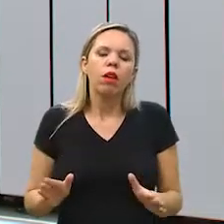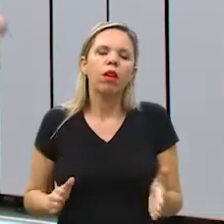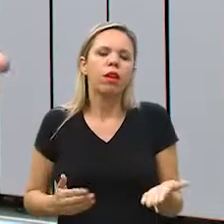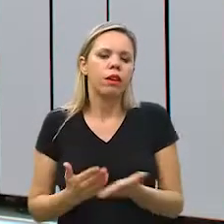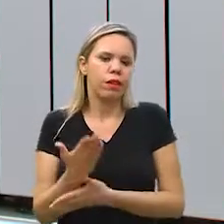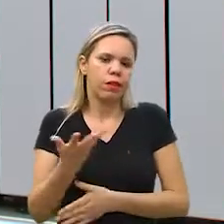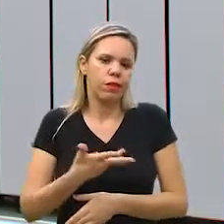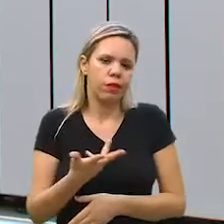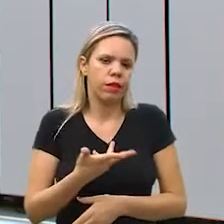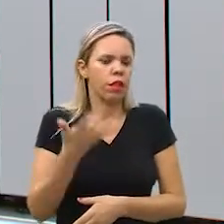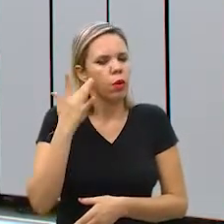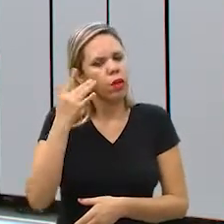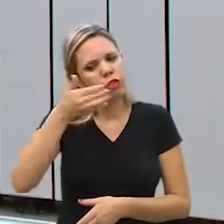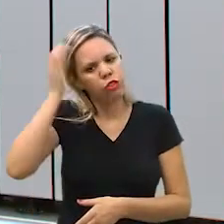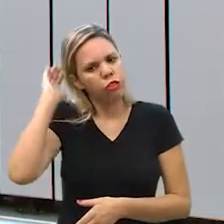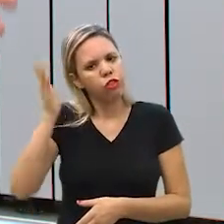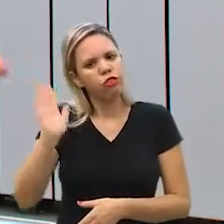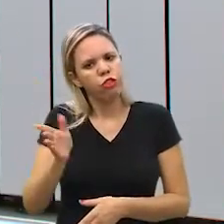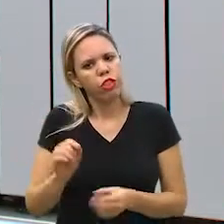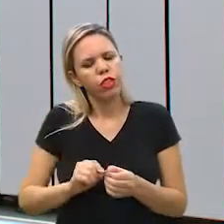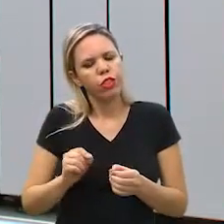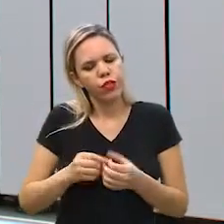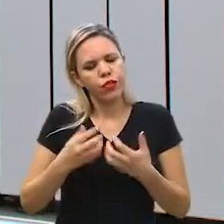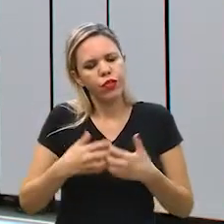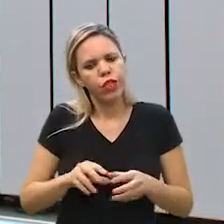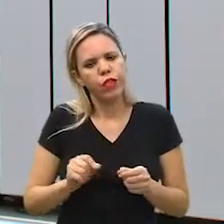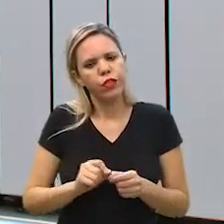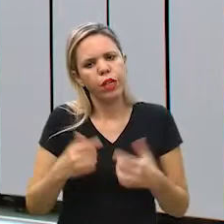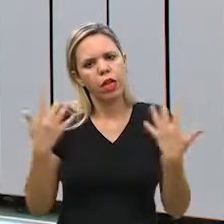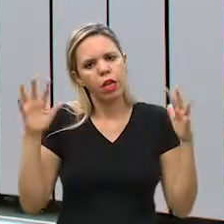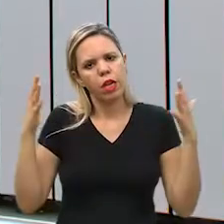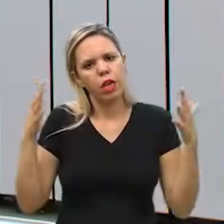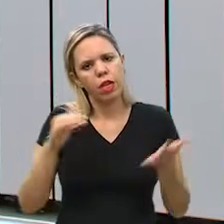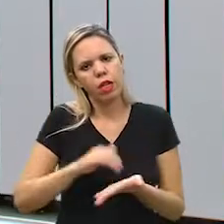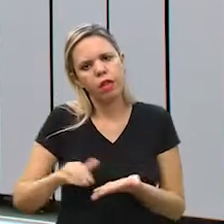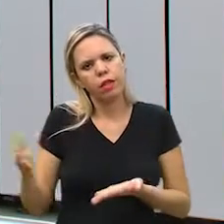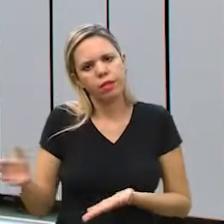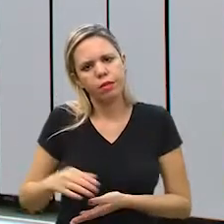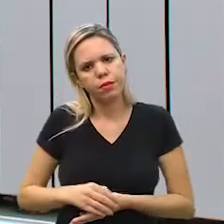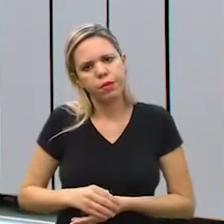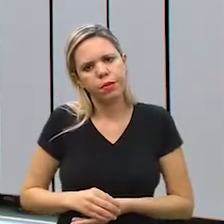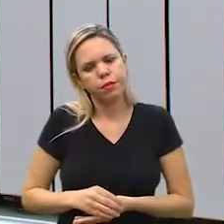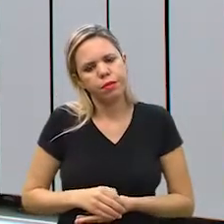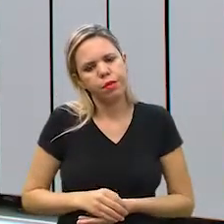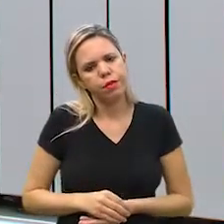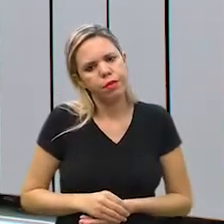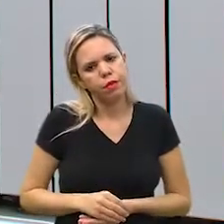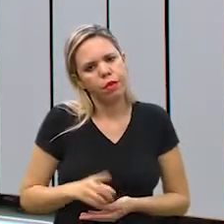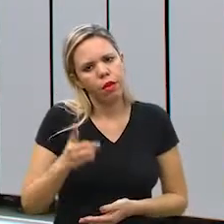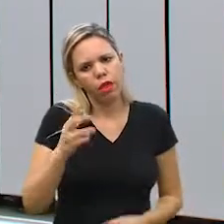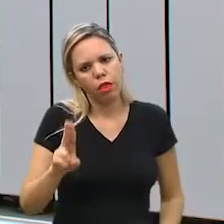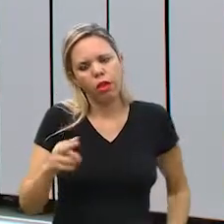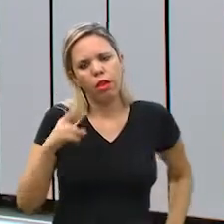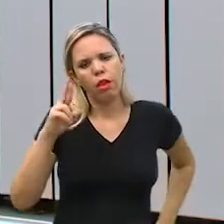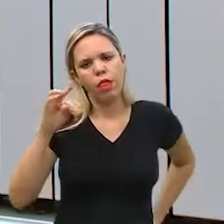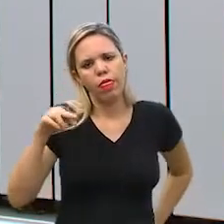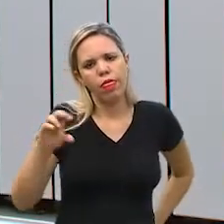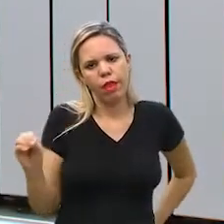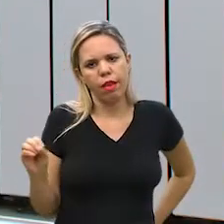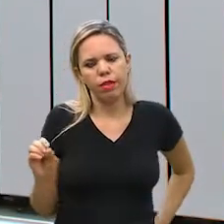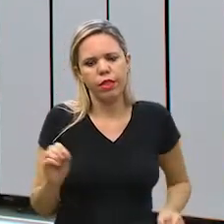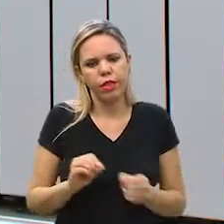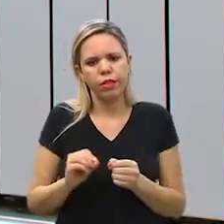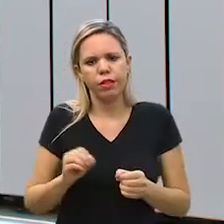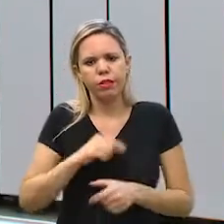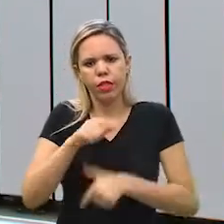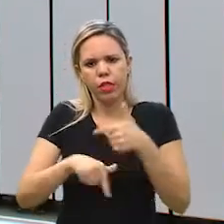acho que isso o Dário entendeu. Eu acho que já está sendo feito. Quero parabenizar o secretário do DU, o Renato Mesquita, que está fazendo um